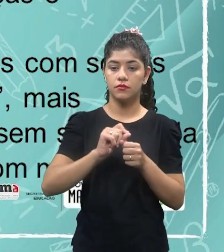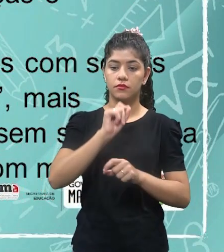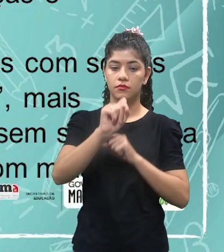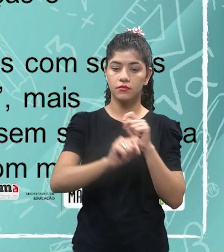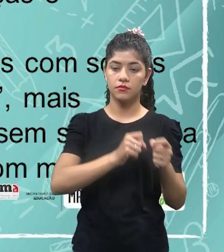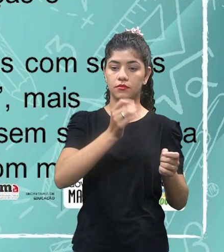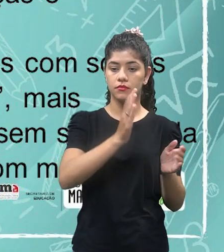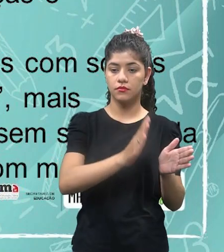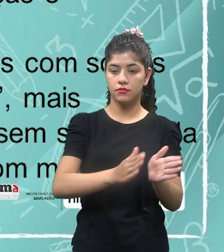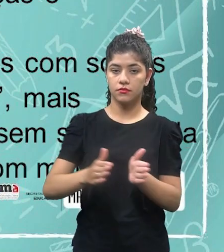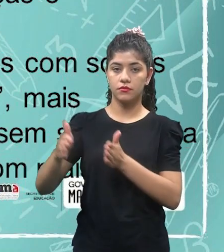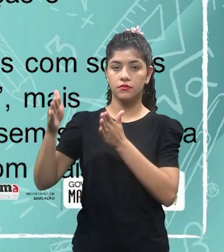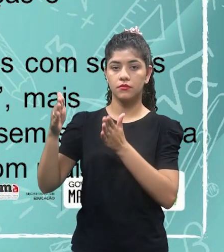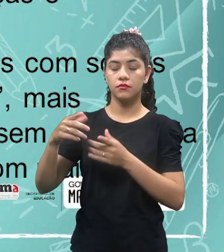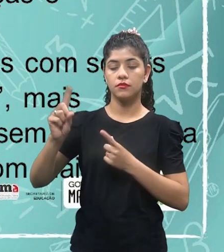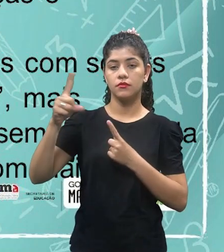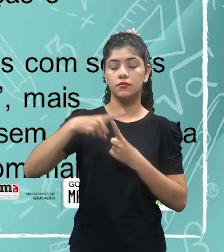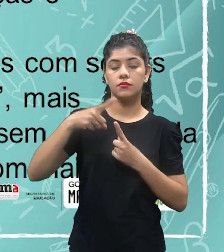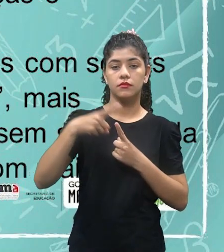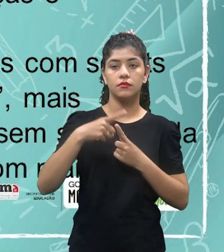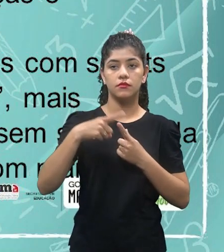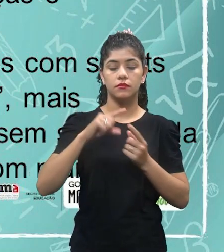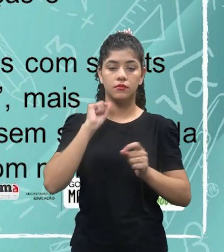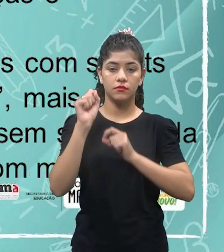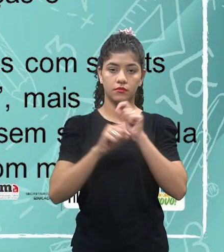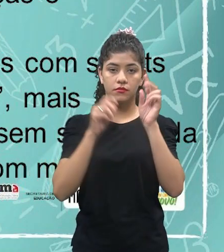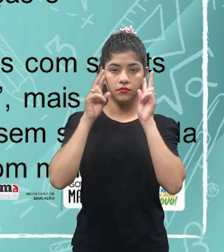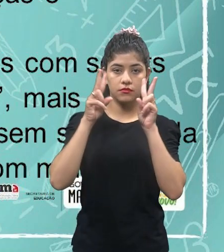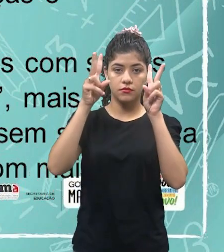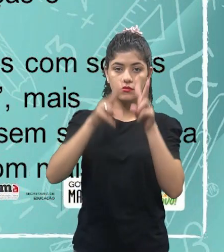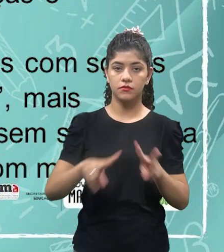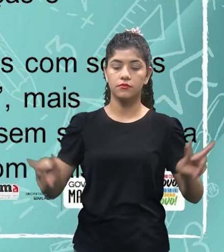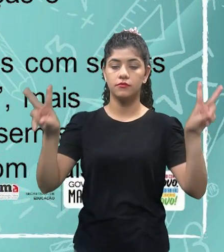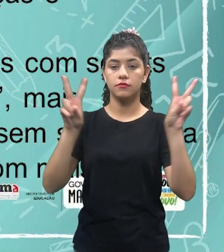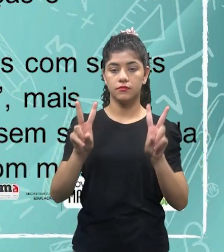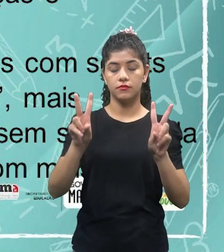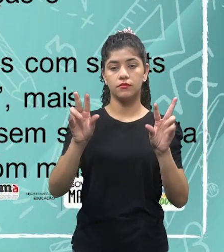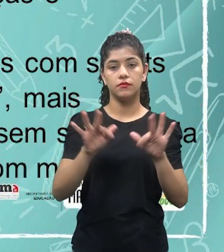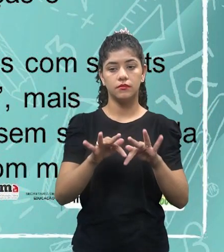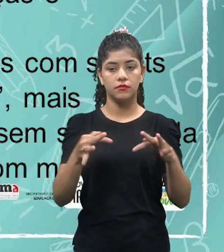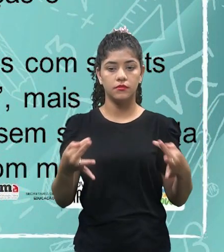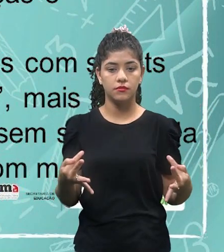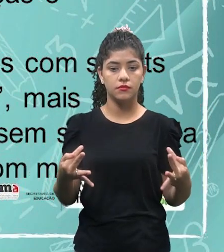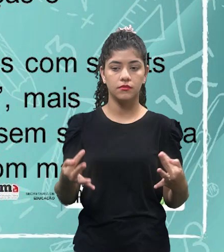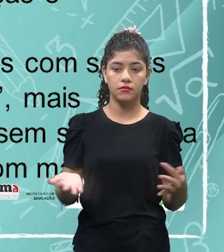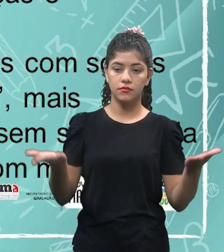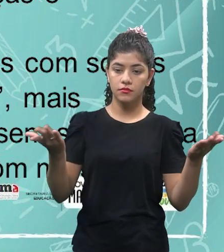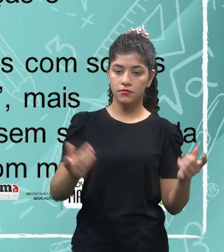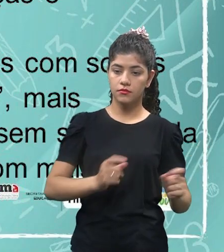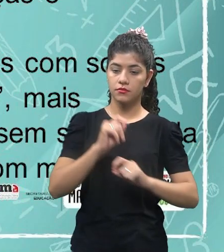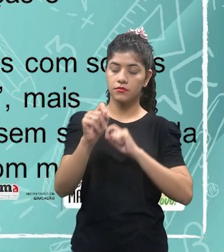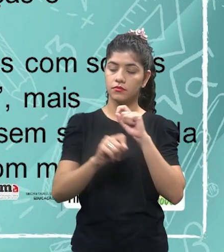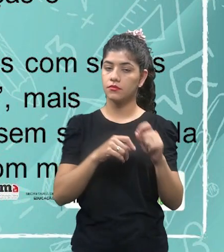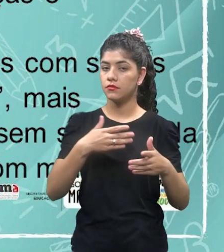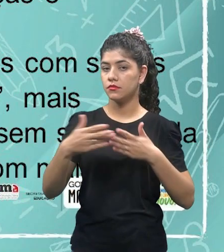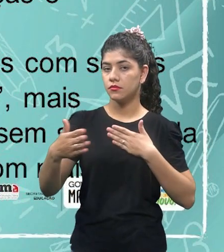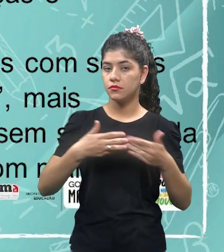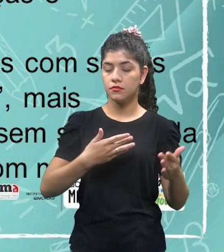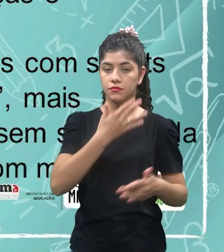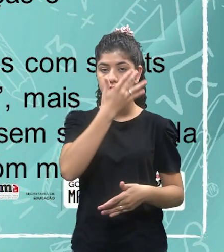blocos. É um tipo de programação visual, mais simplificada. Isso permite que qualquer um, mesmo sem